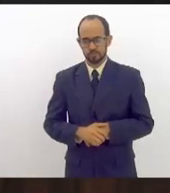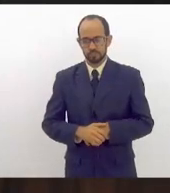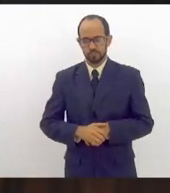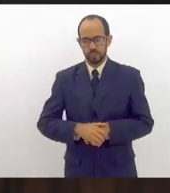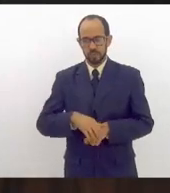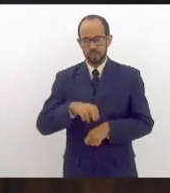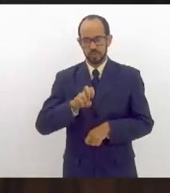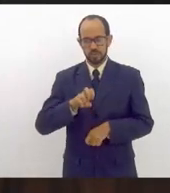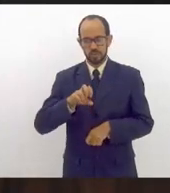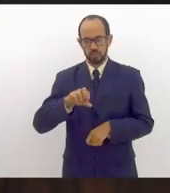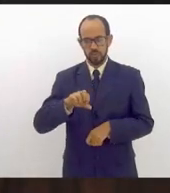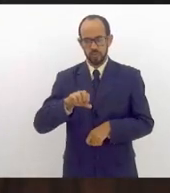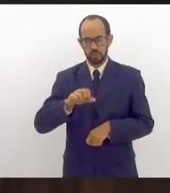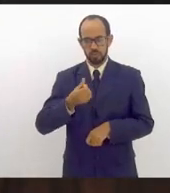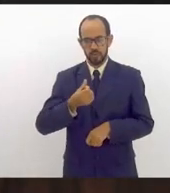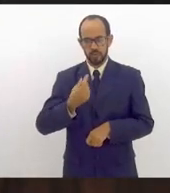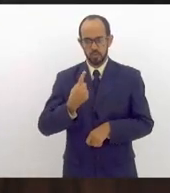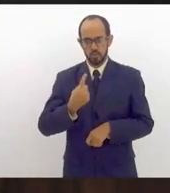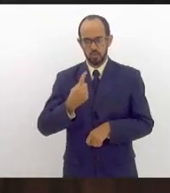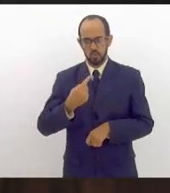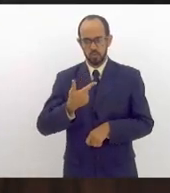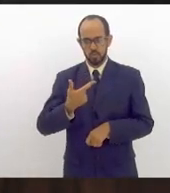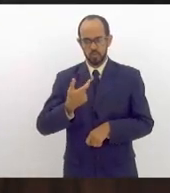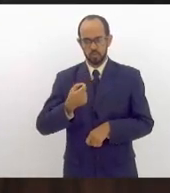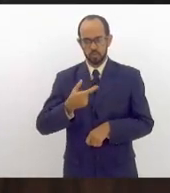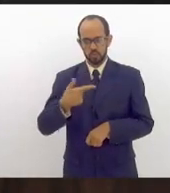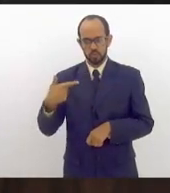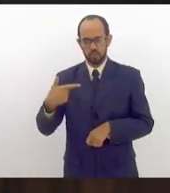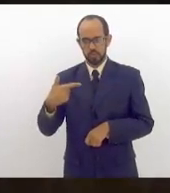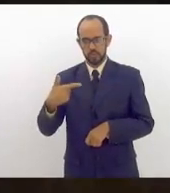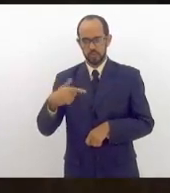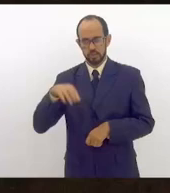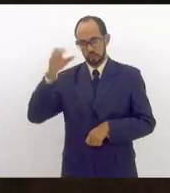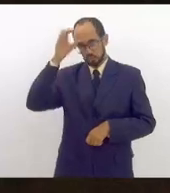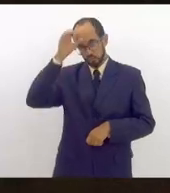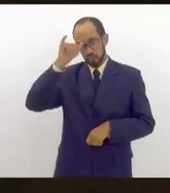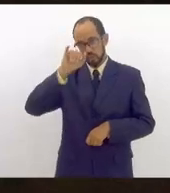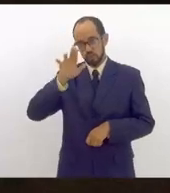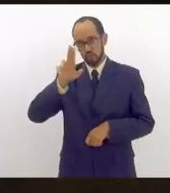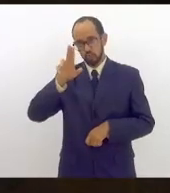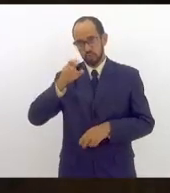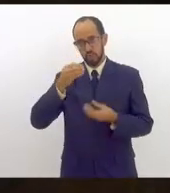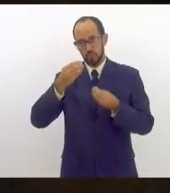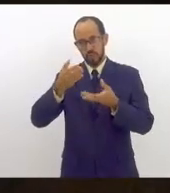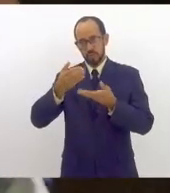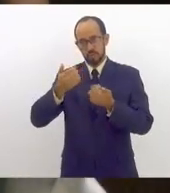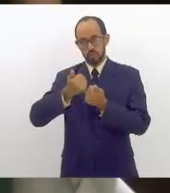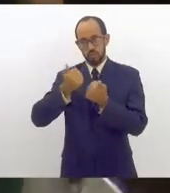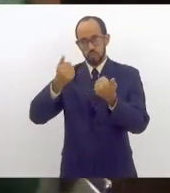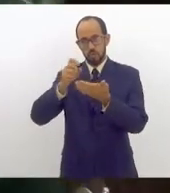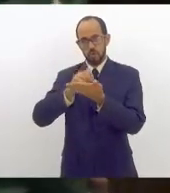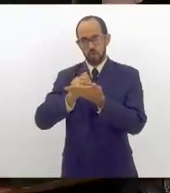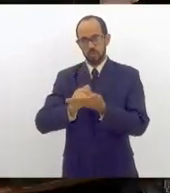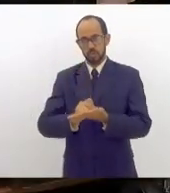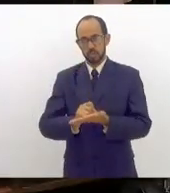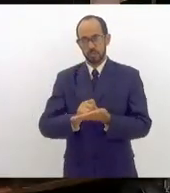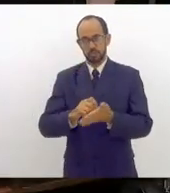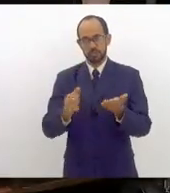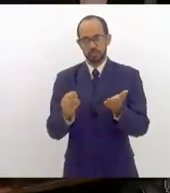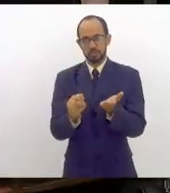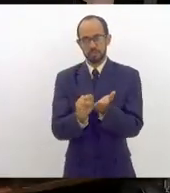5961 de 20, de 22. A tia Ju está oferecendo com a autoria. Deputado Samuel,